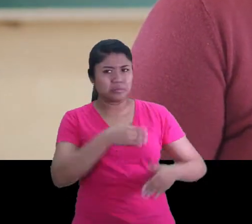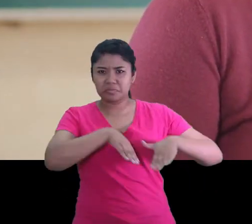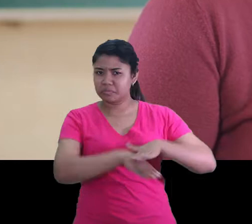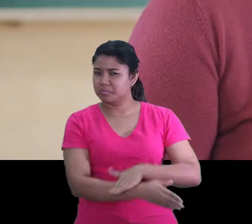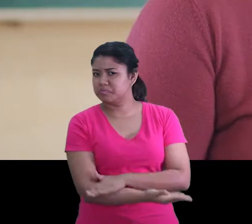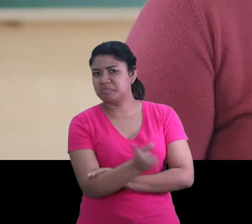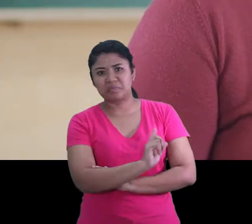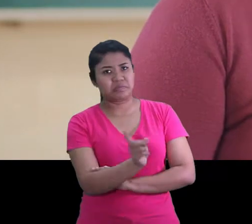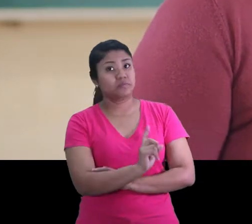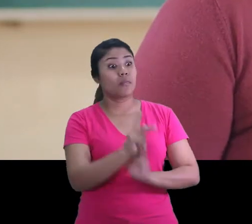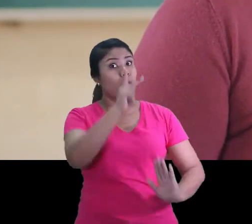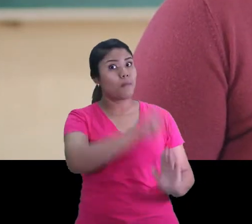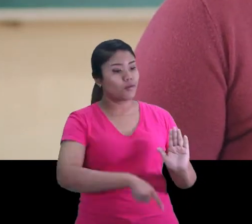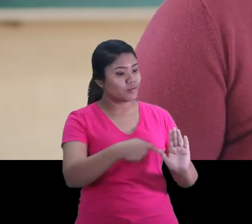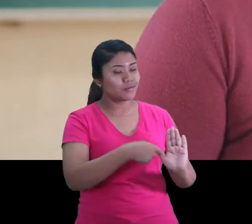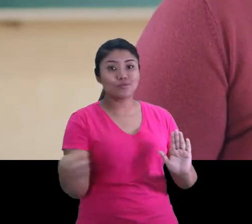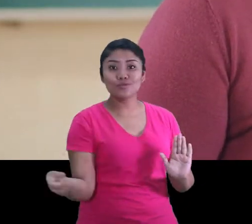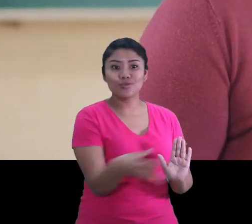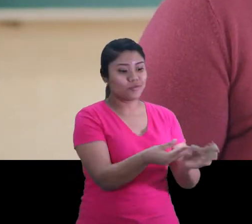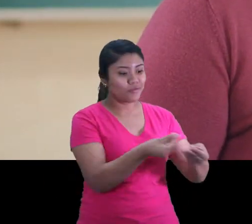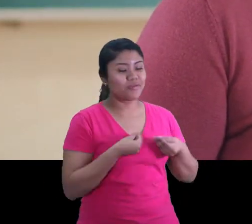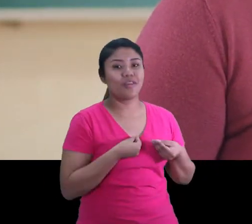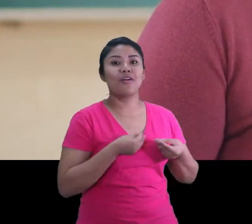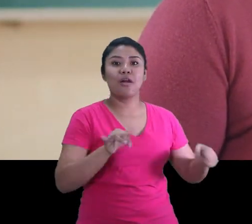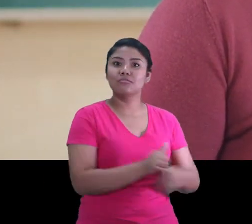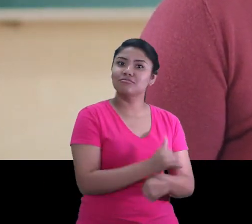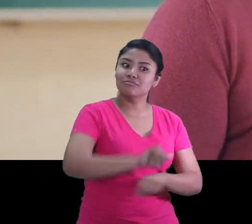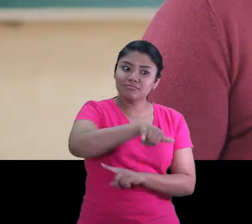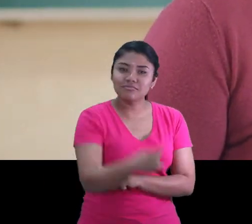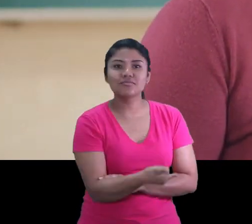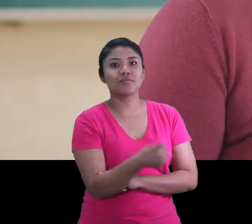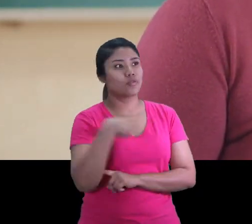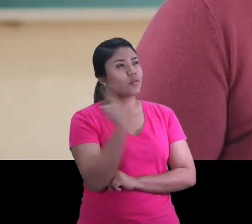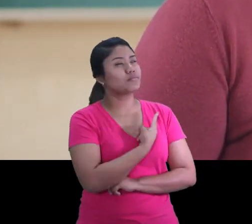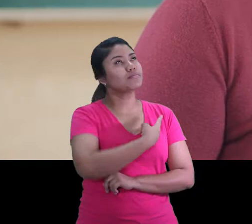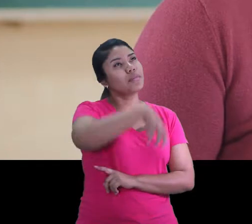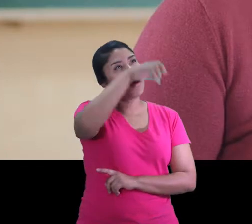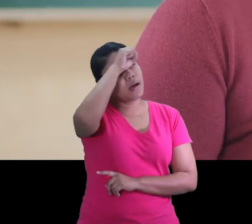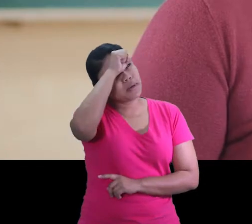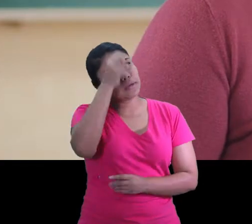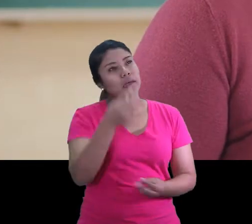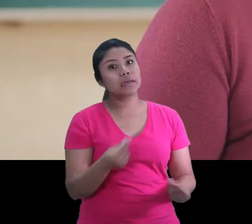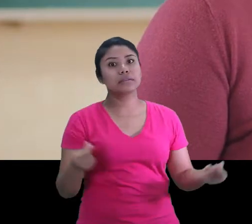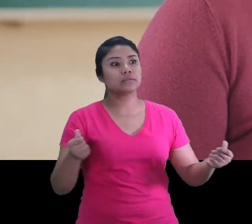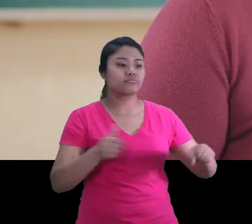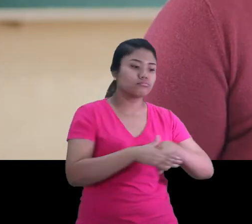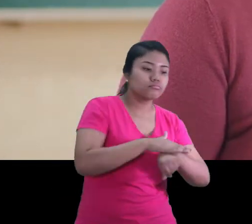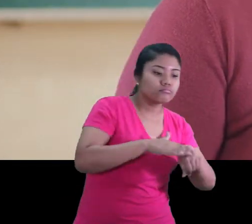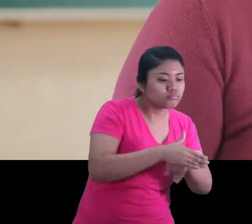assim, a gente não tinha esse hábito de fazer, sabe? O projeto trouxe isso para nós, né? A gente